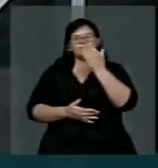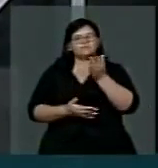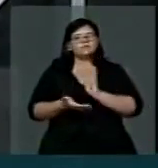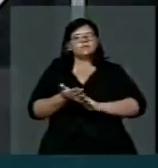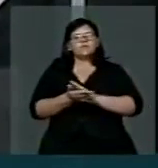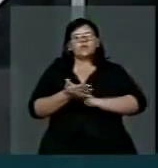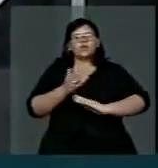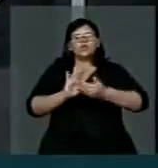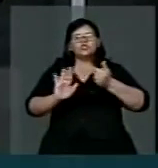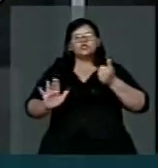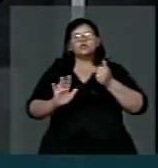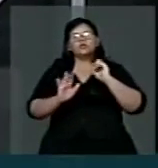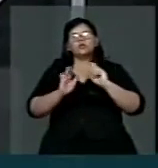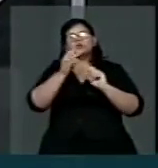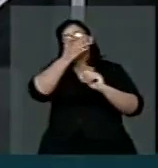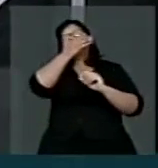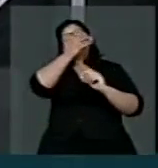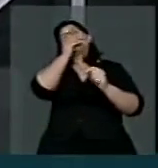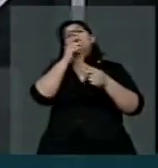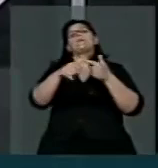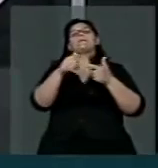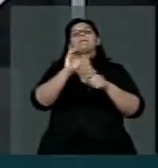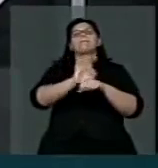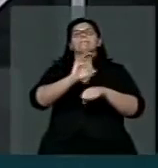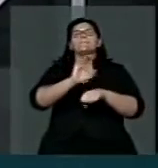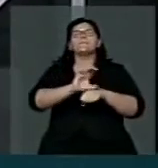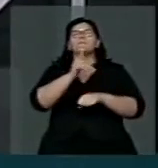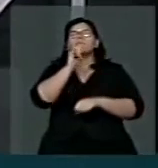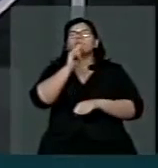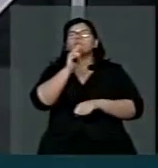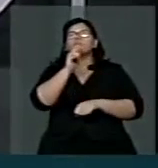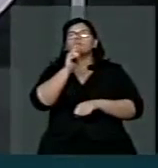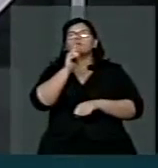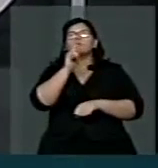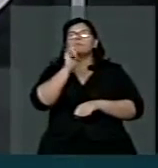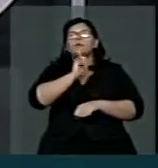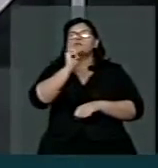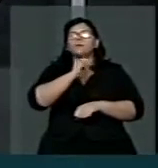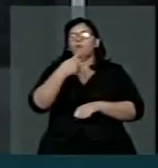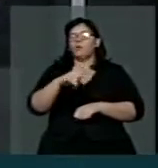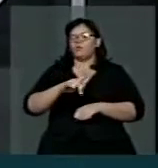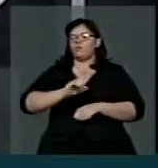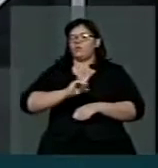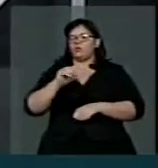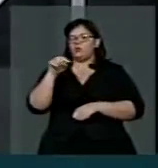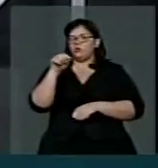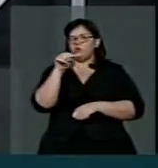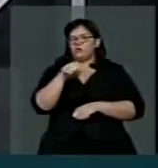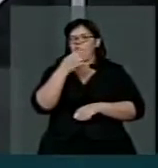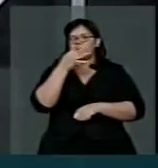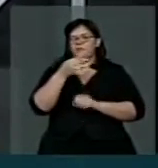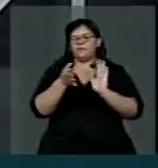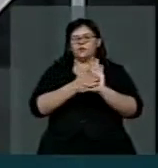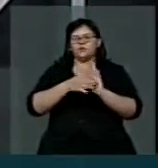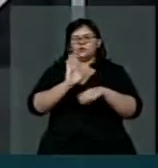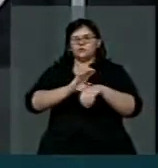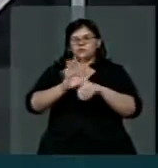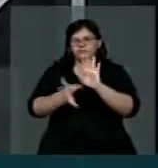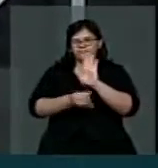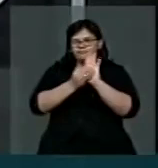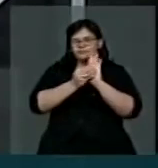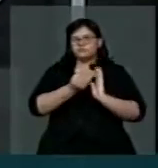suas atribuições constitucionais. Temos, por exemplo, aqui nesta casa, a proposta de emenda à Constituição